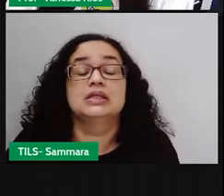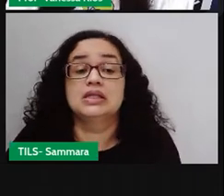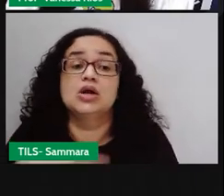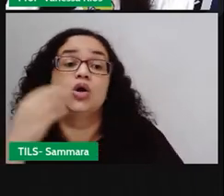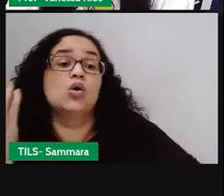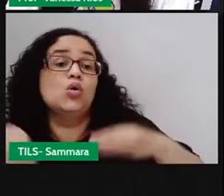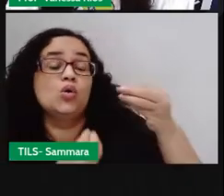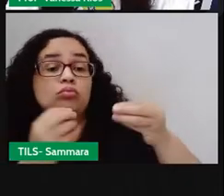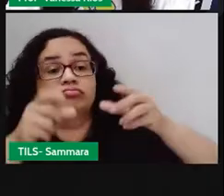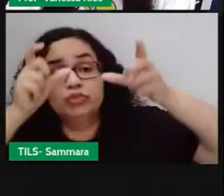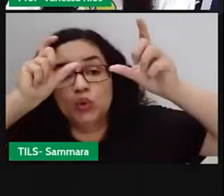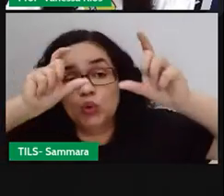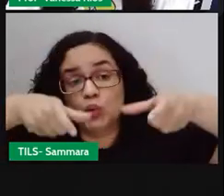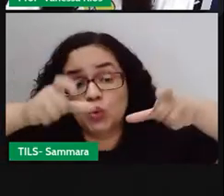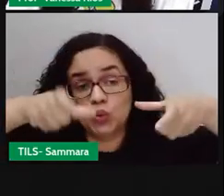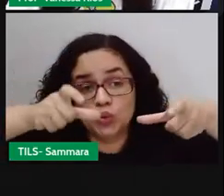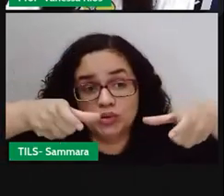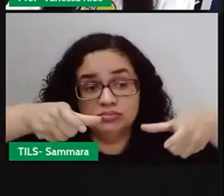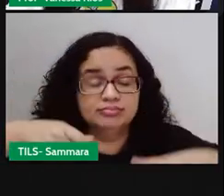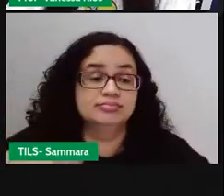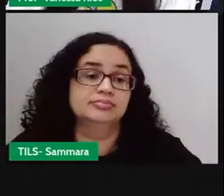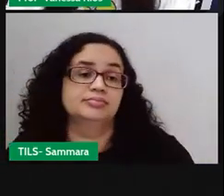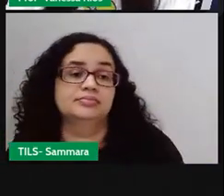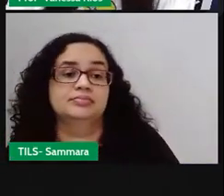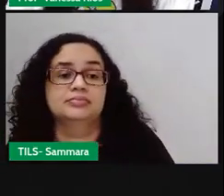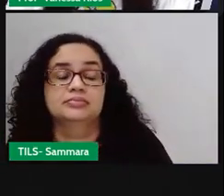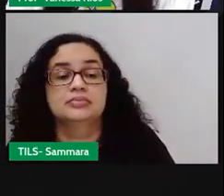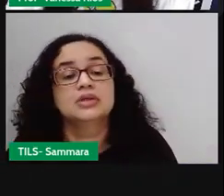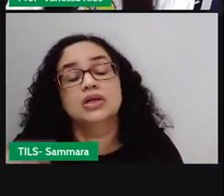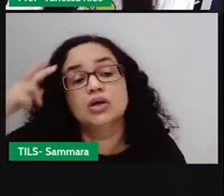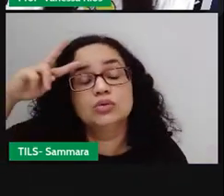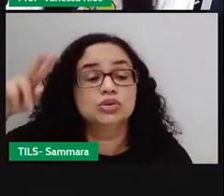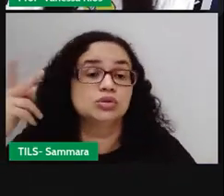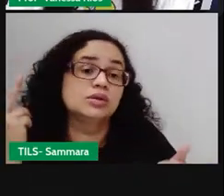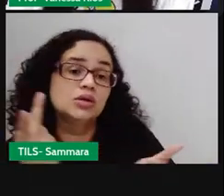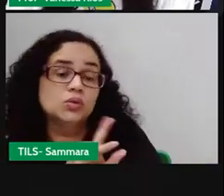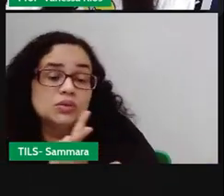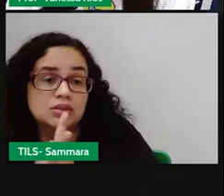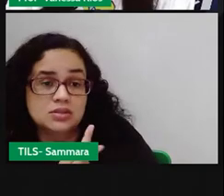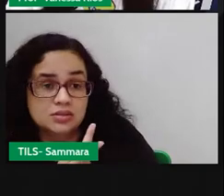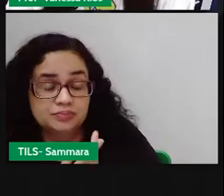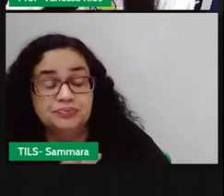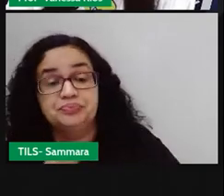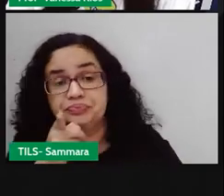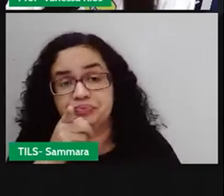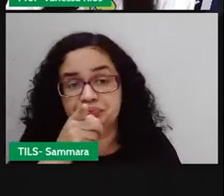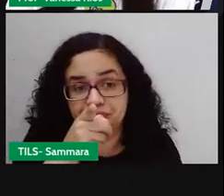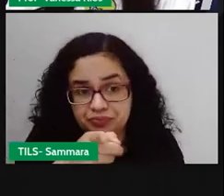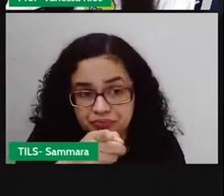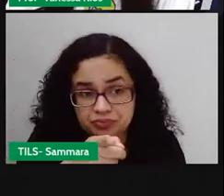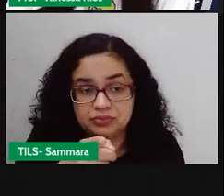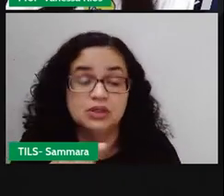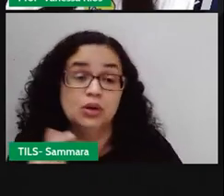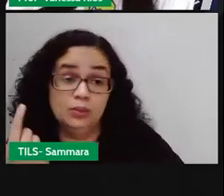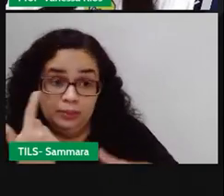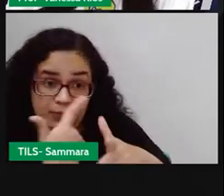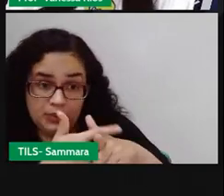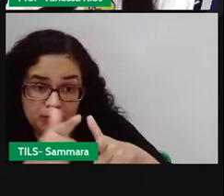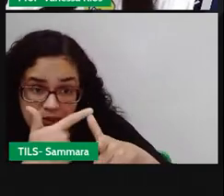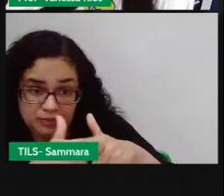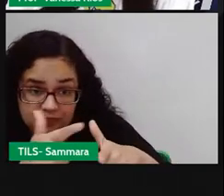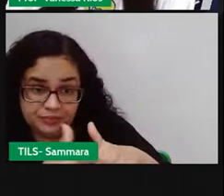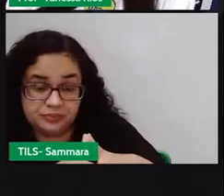Além disso, tem o cenário que se refere ao ambiente onde a história acontece. Tem o conflito, o problema